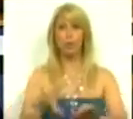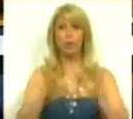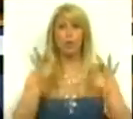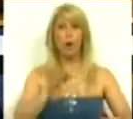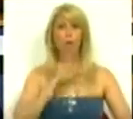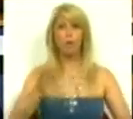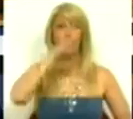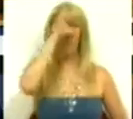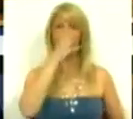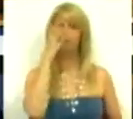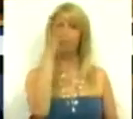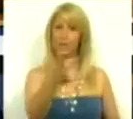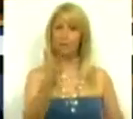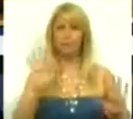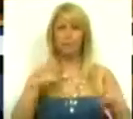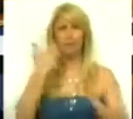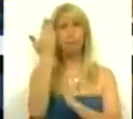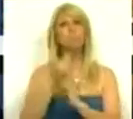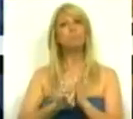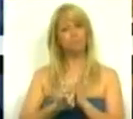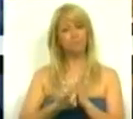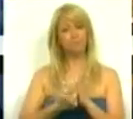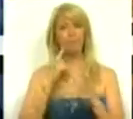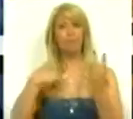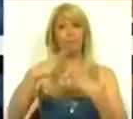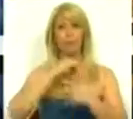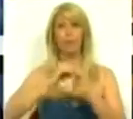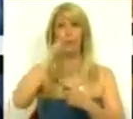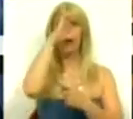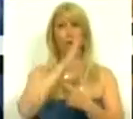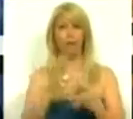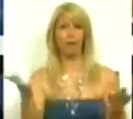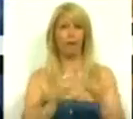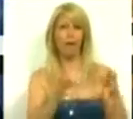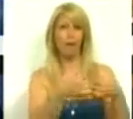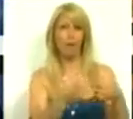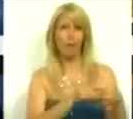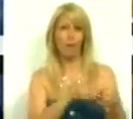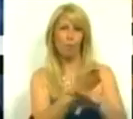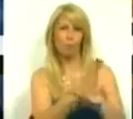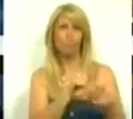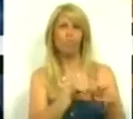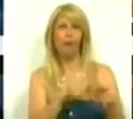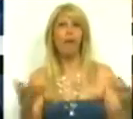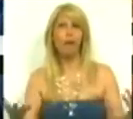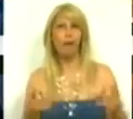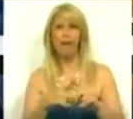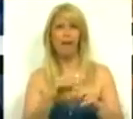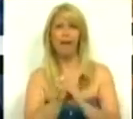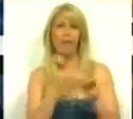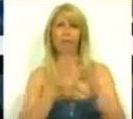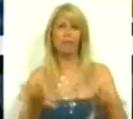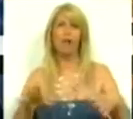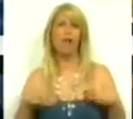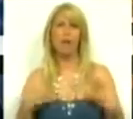Primeiro-Ministro. Mas esta moção é também uma moção sectária. Ela é verdadeiramente intolerante e facciosa e